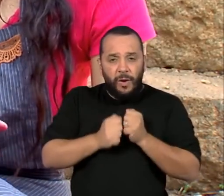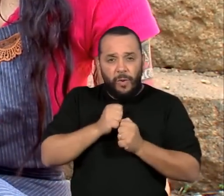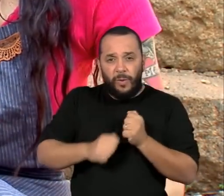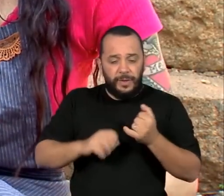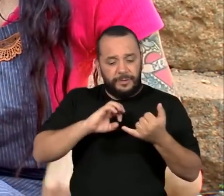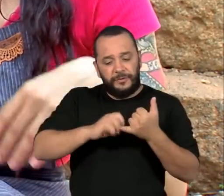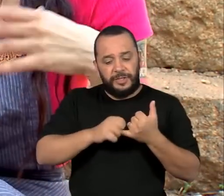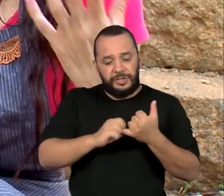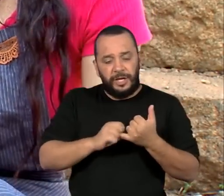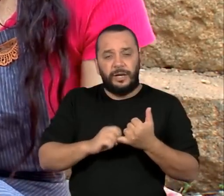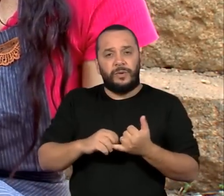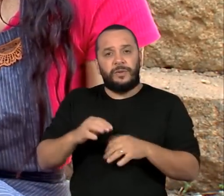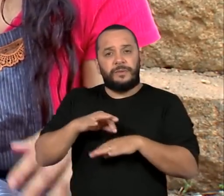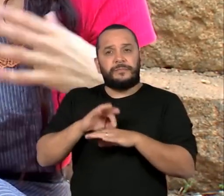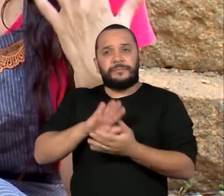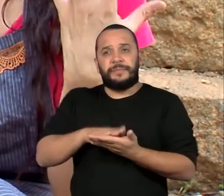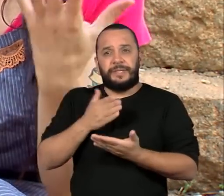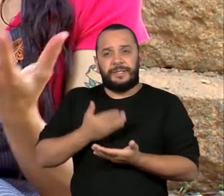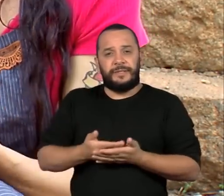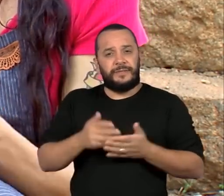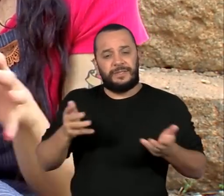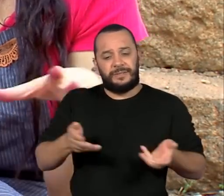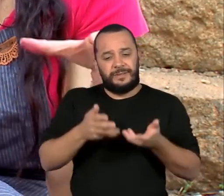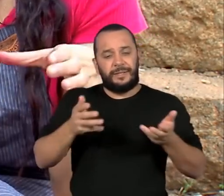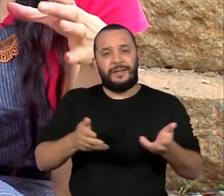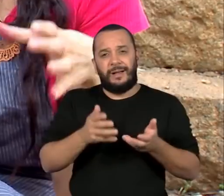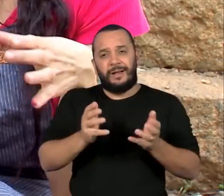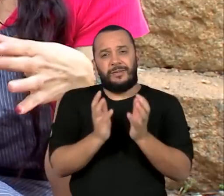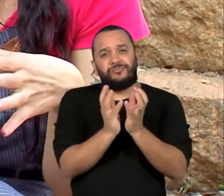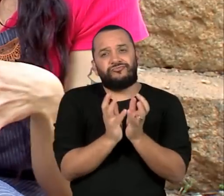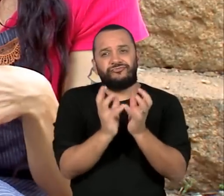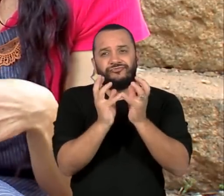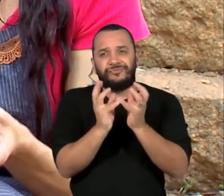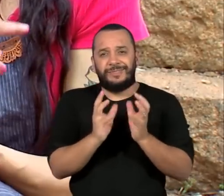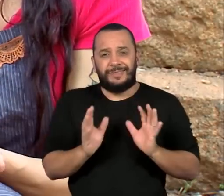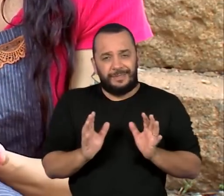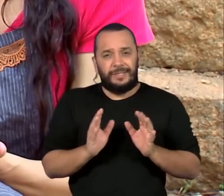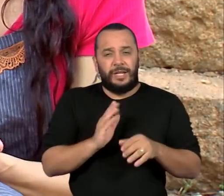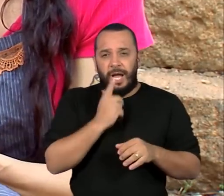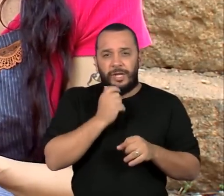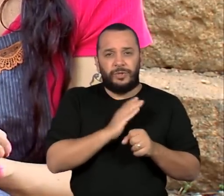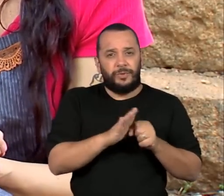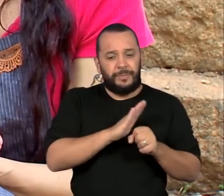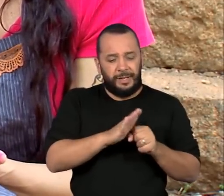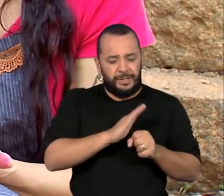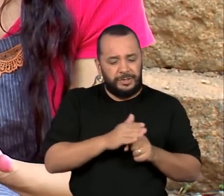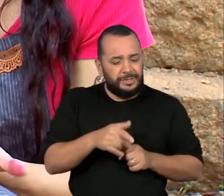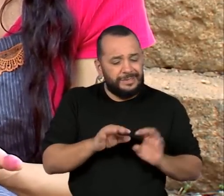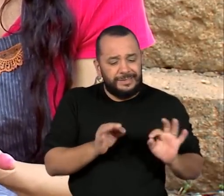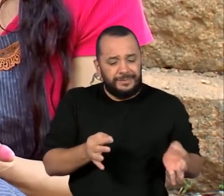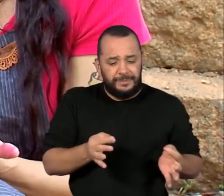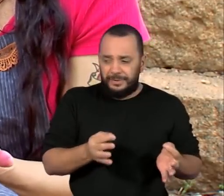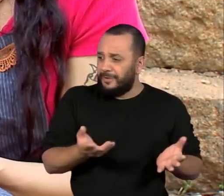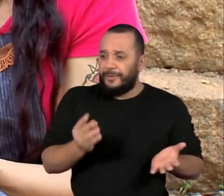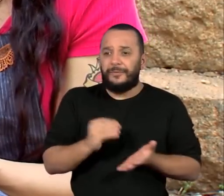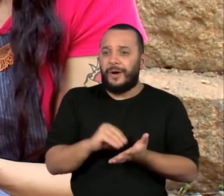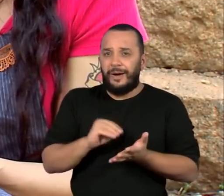um bife ou uma salada de alface com tomate, quando a gente pega bem o básico, nada disso é daqui,